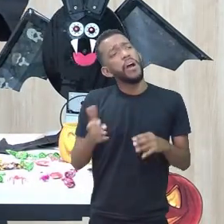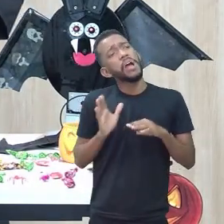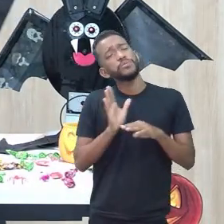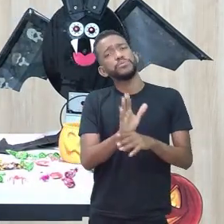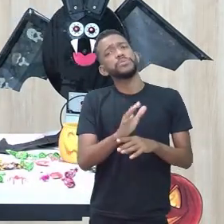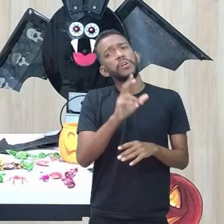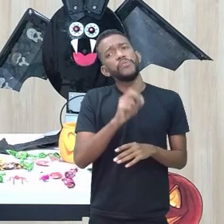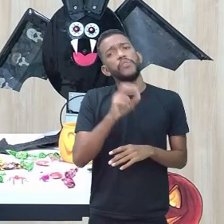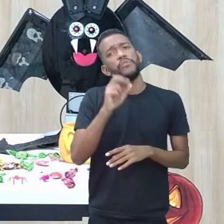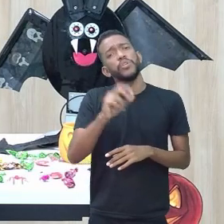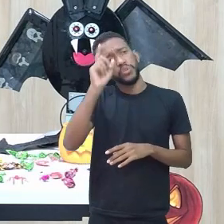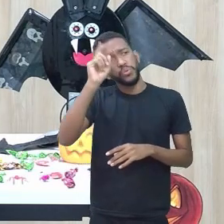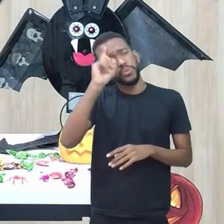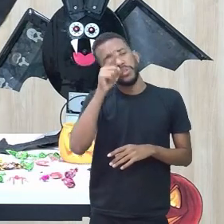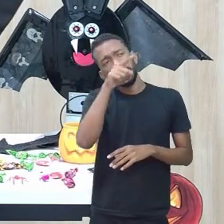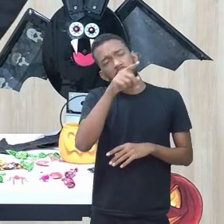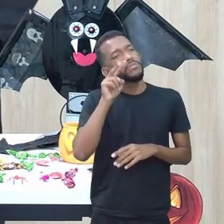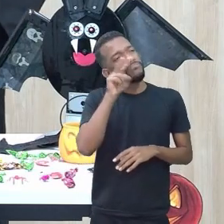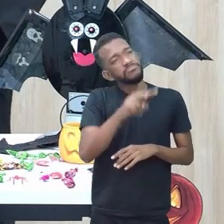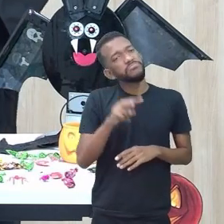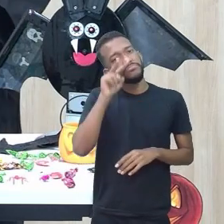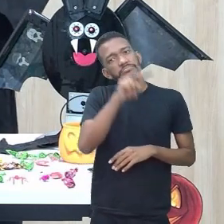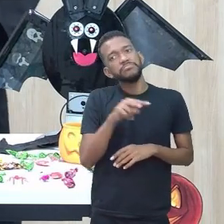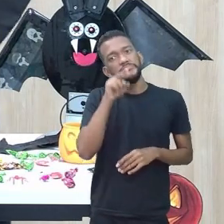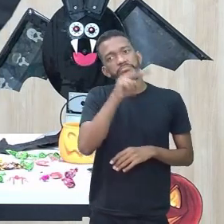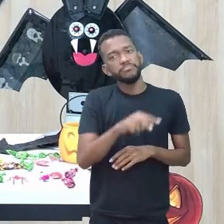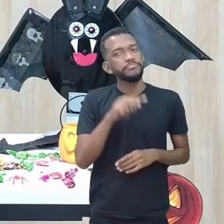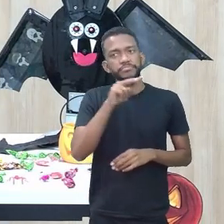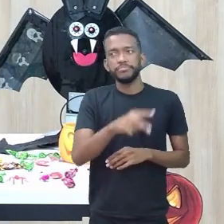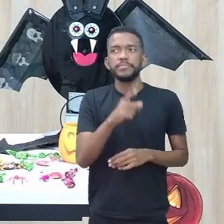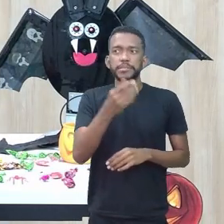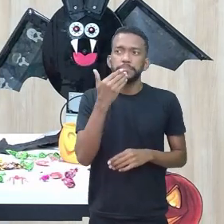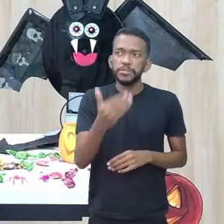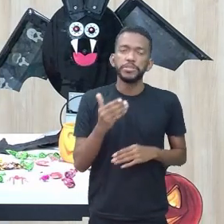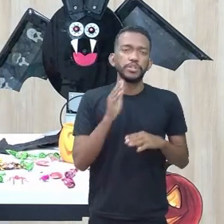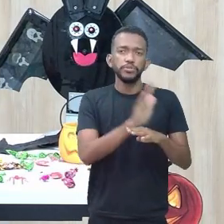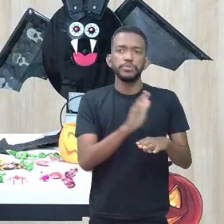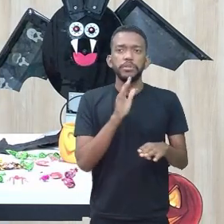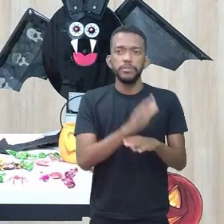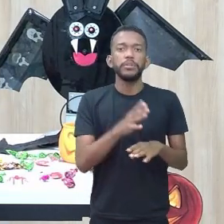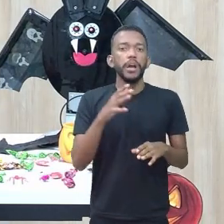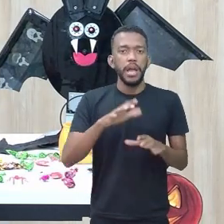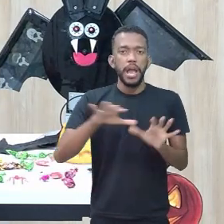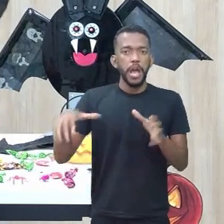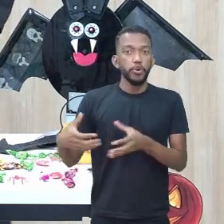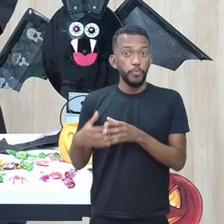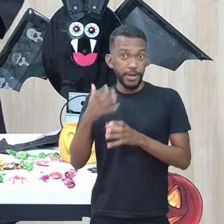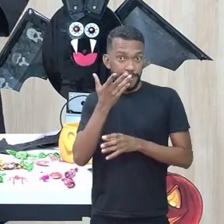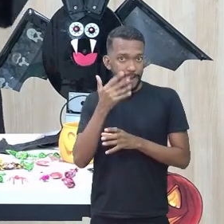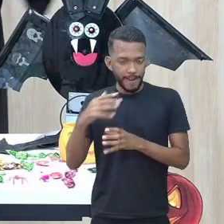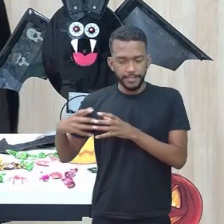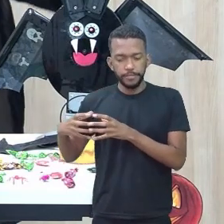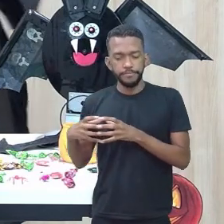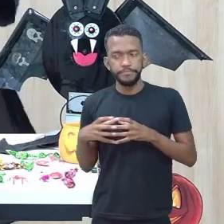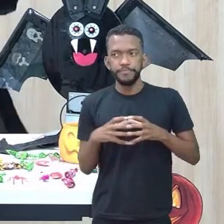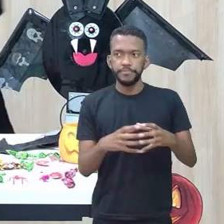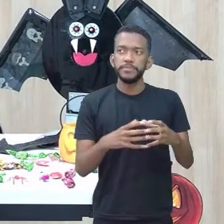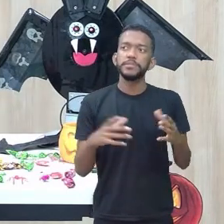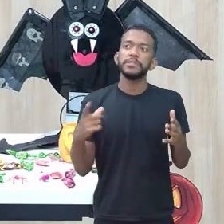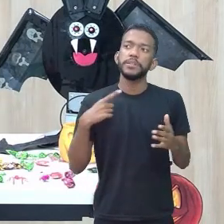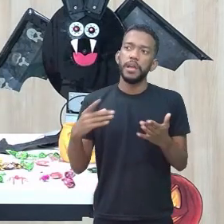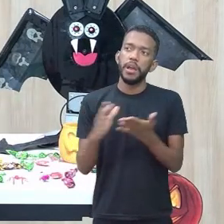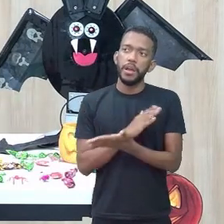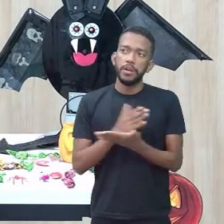vovó? Todo dia ela fica ali na frente do cemitério, todo dia de Halloween, pedindo ajuda, vamos lá ajudar ela? Vamos. Aí chegaram lá com